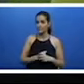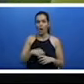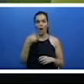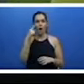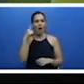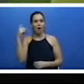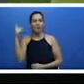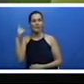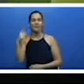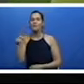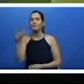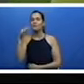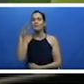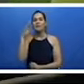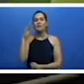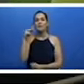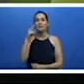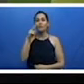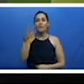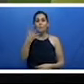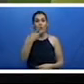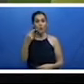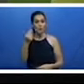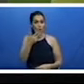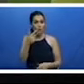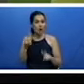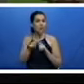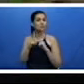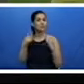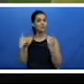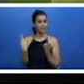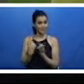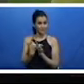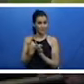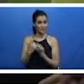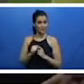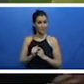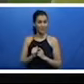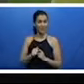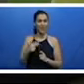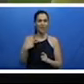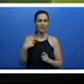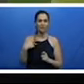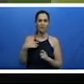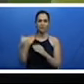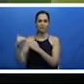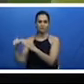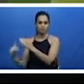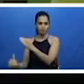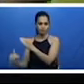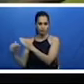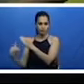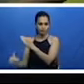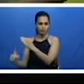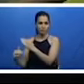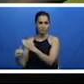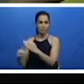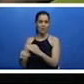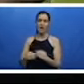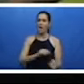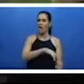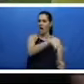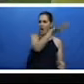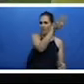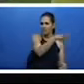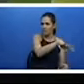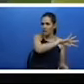para vocês enxergarem a generalização que eu vou fazer aqui embaixo. Esse aqui a gente já sabe.